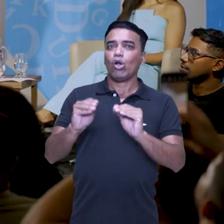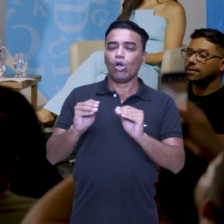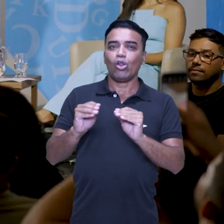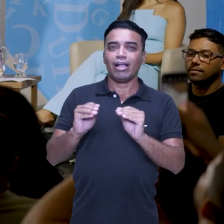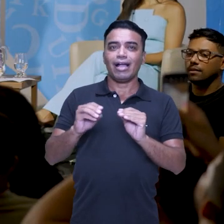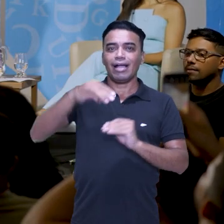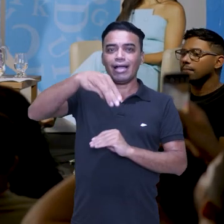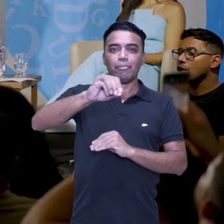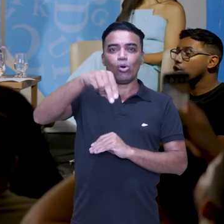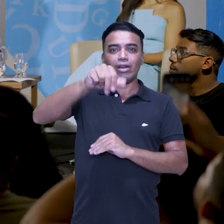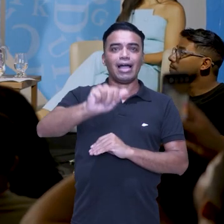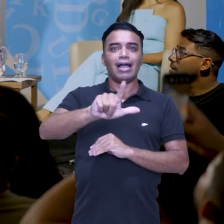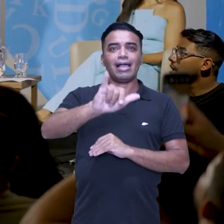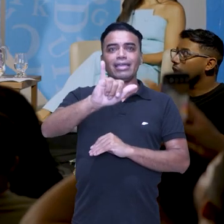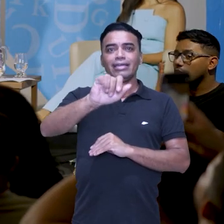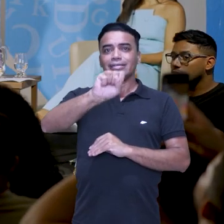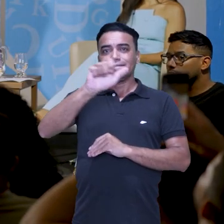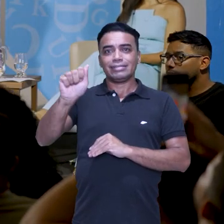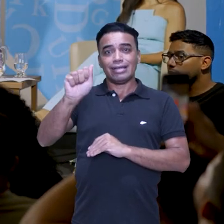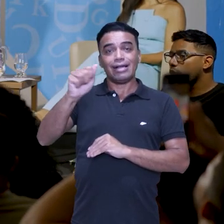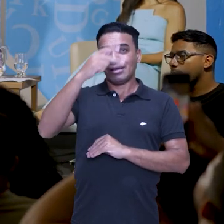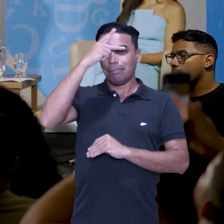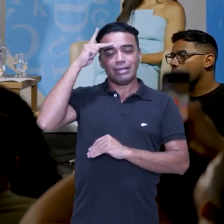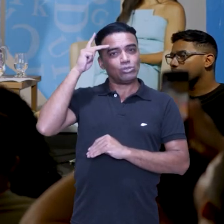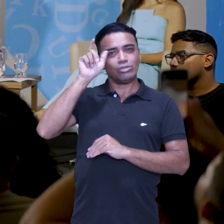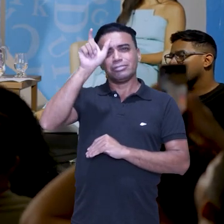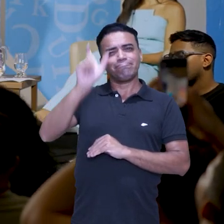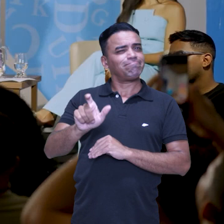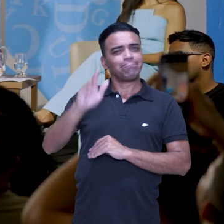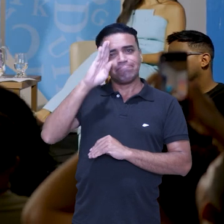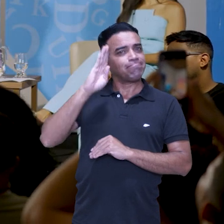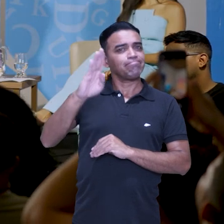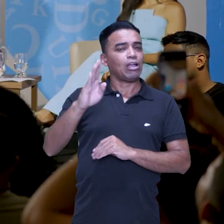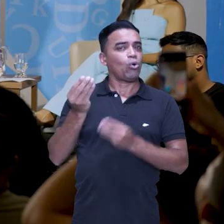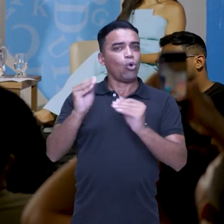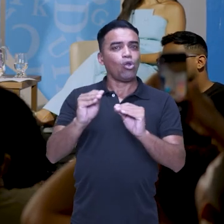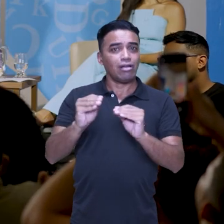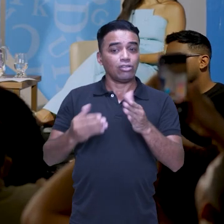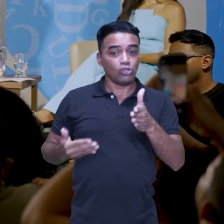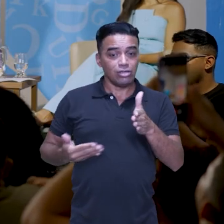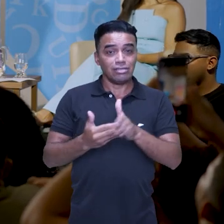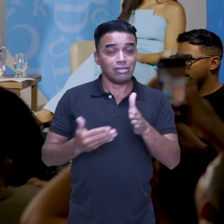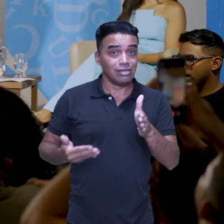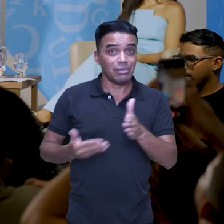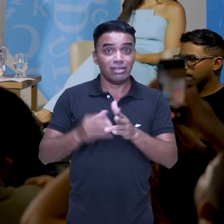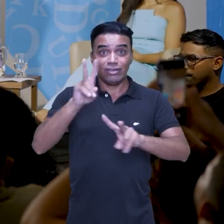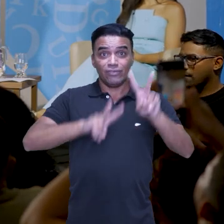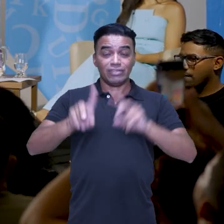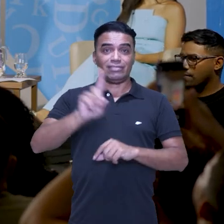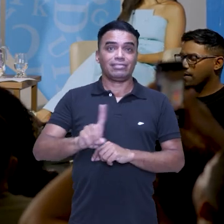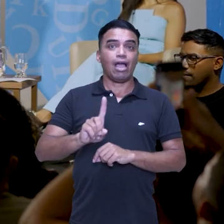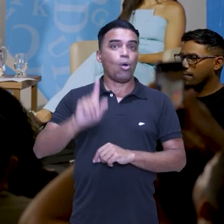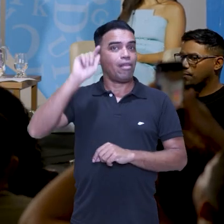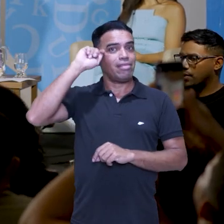a Mona Lisa como uma das pessoas principais para mim estar falando primeiro, porque não é só essa barreira invisível dos